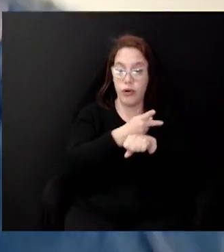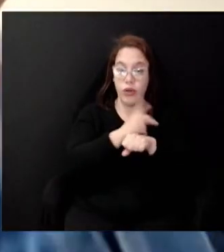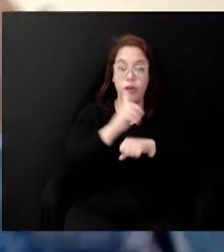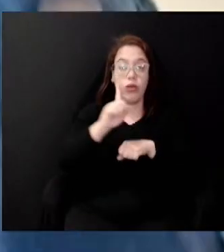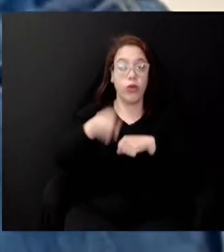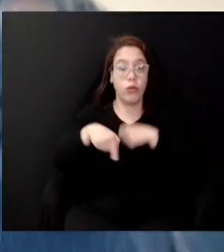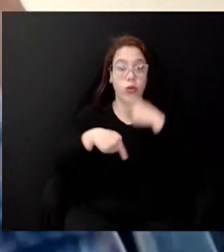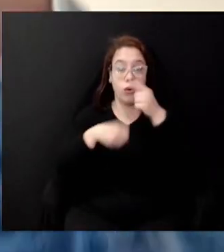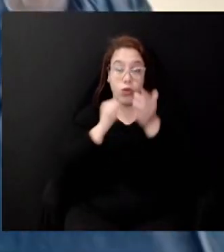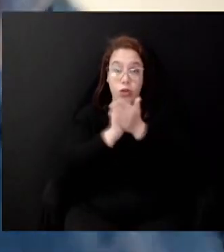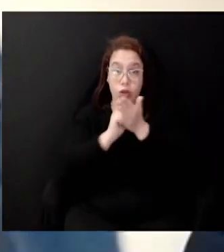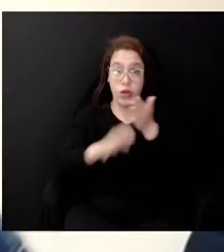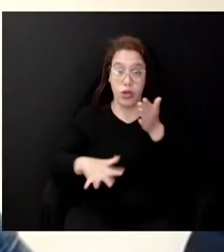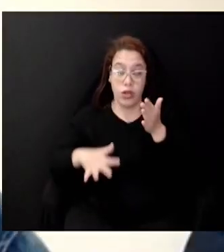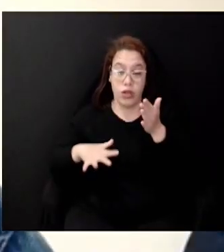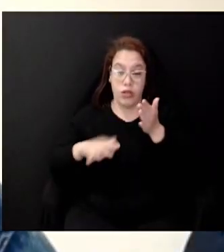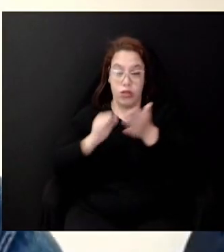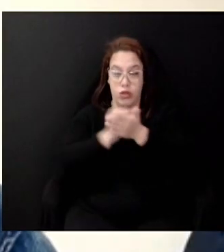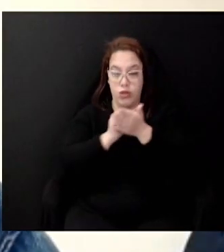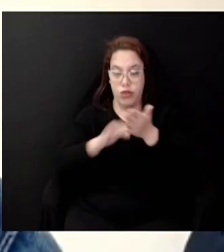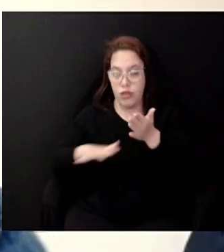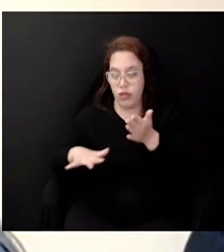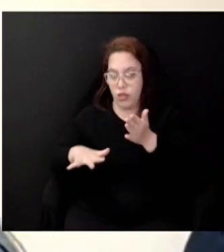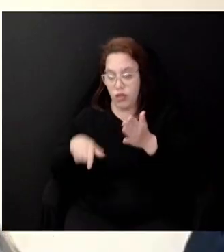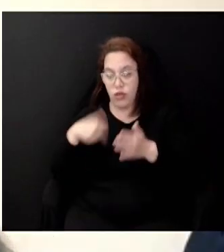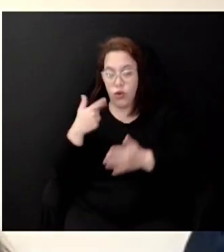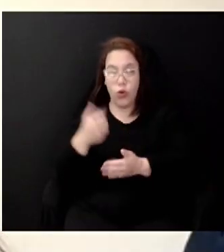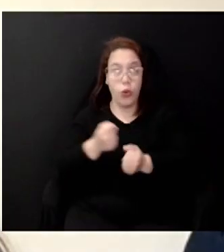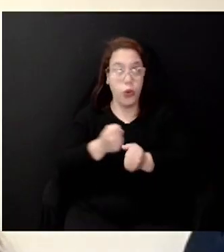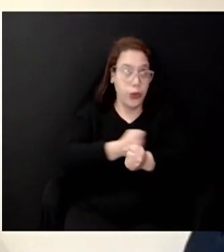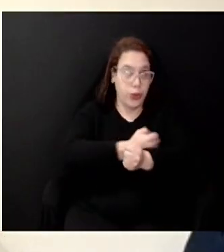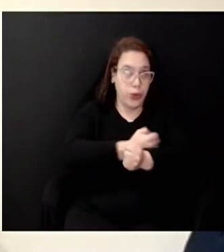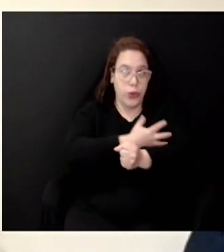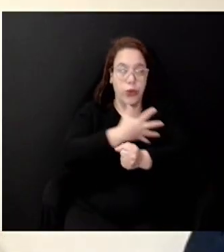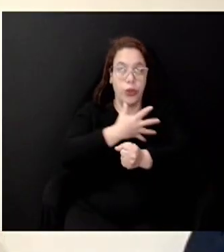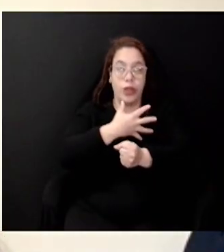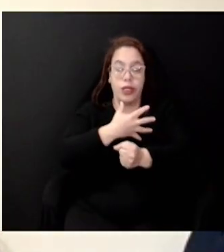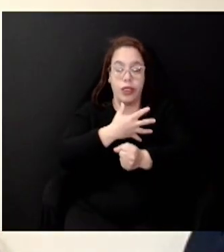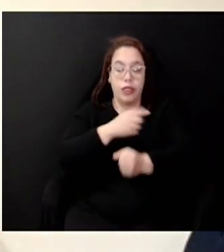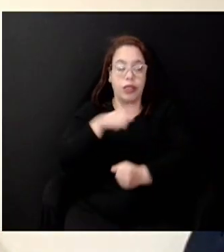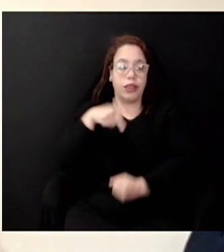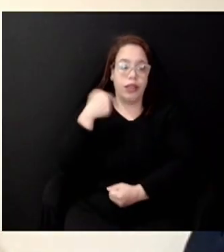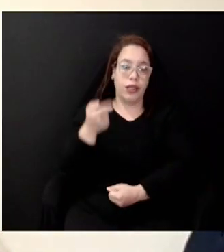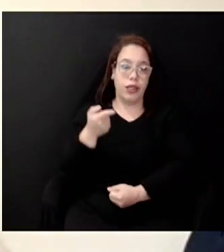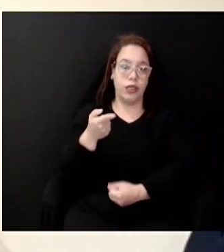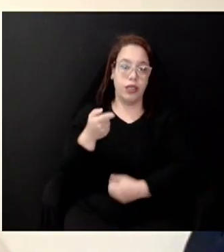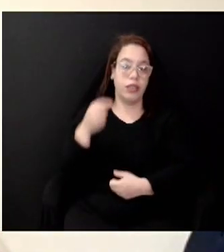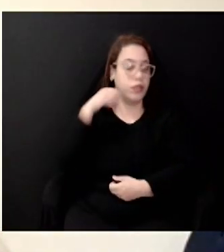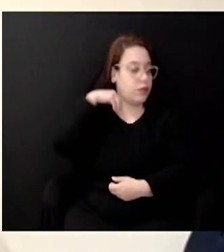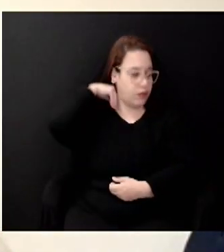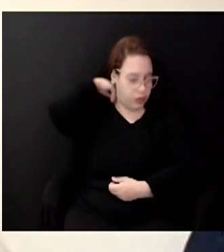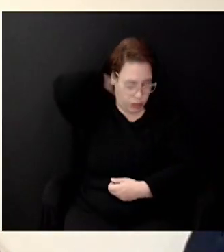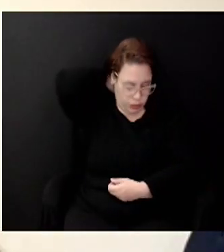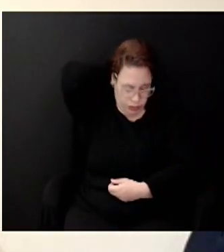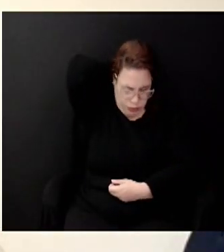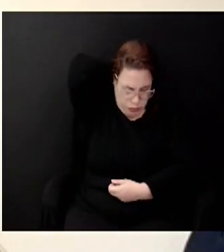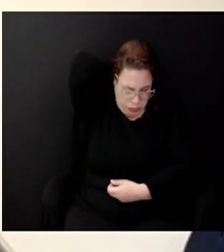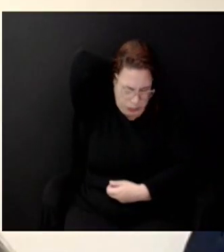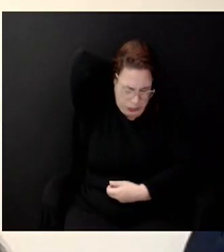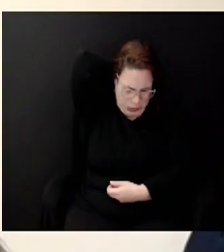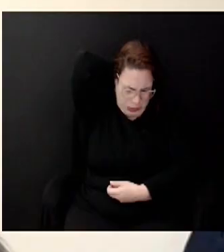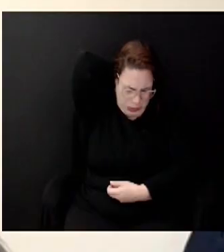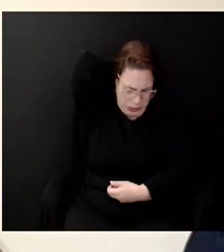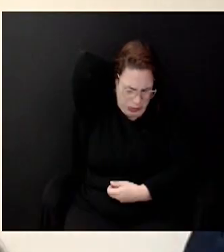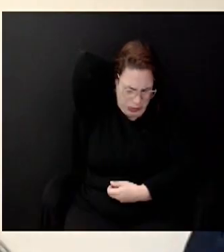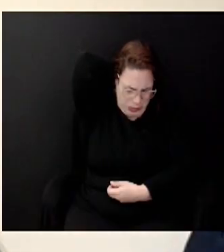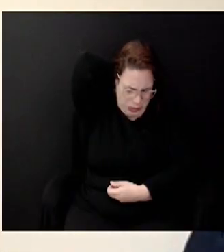vai reestabelecendo o nosso emocional, né? E depois desse detox, uma característica interessante das pesquisas é